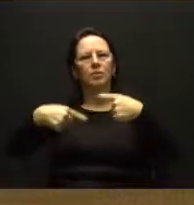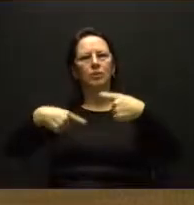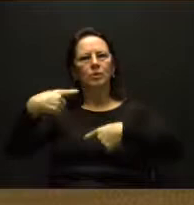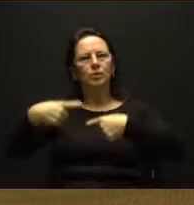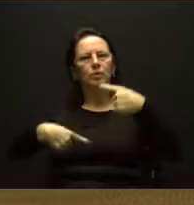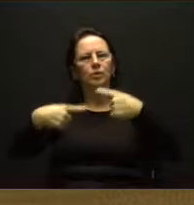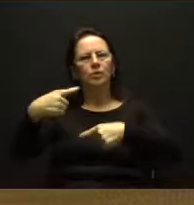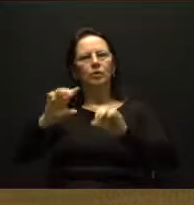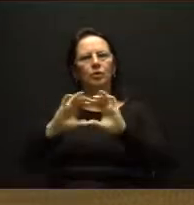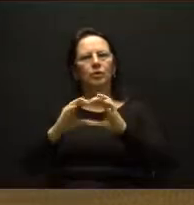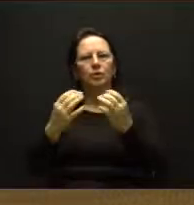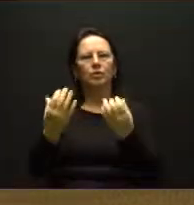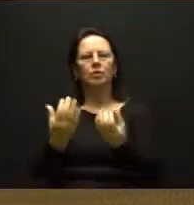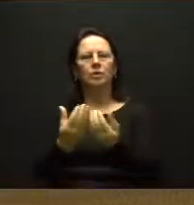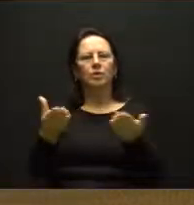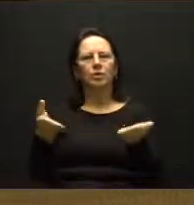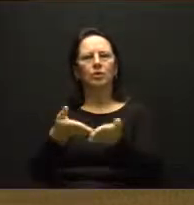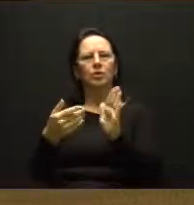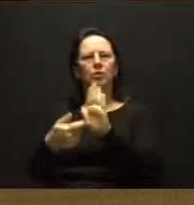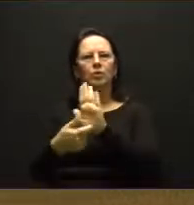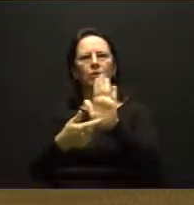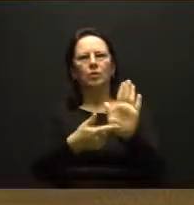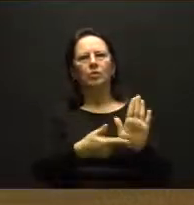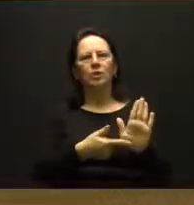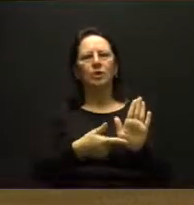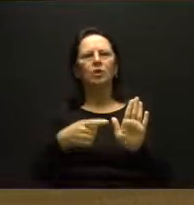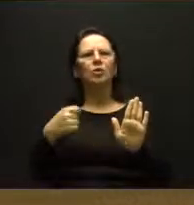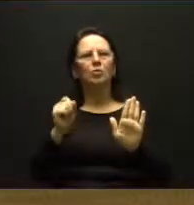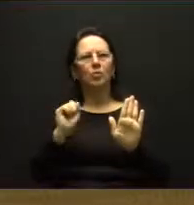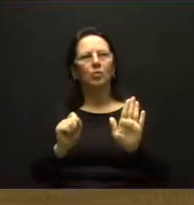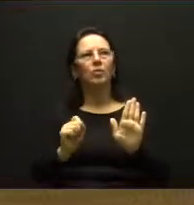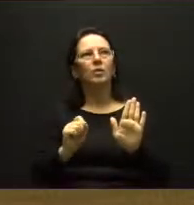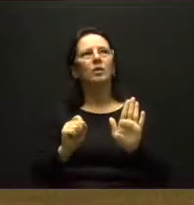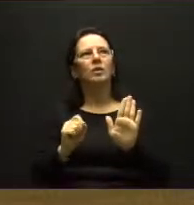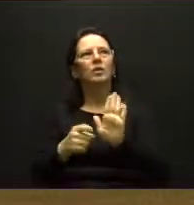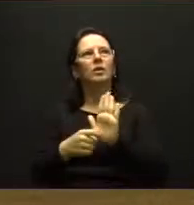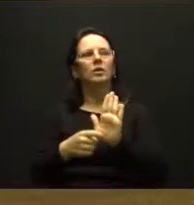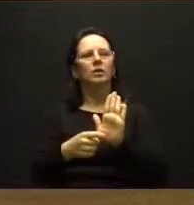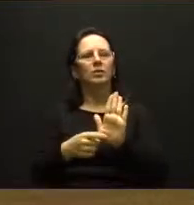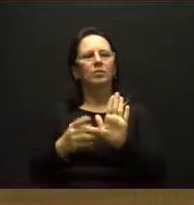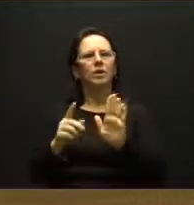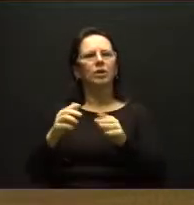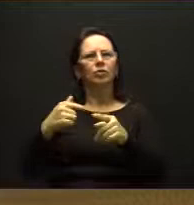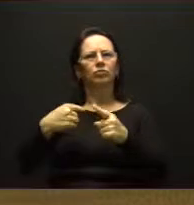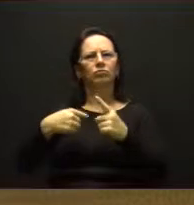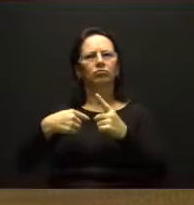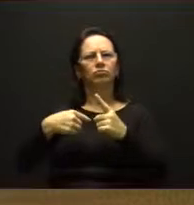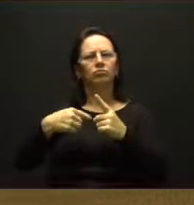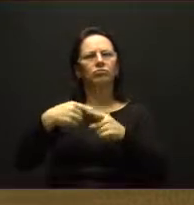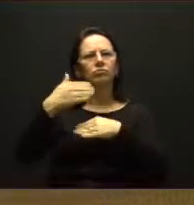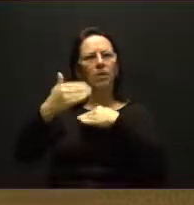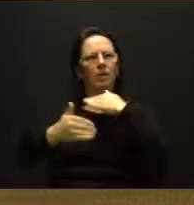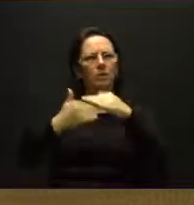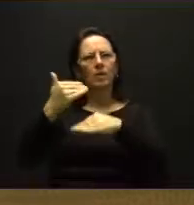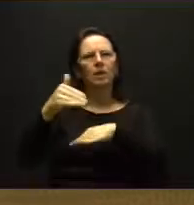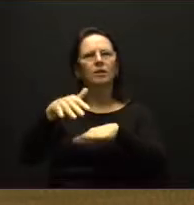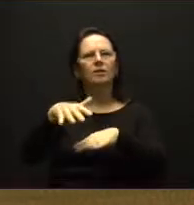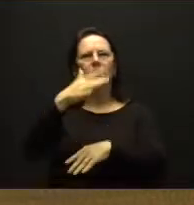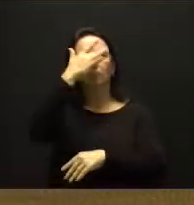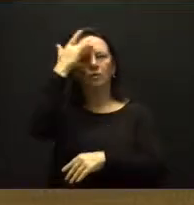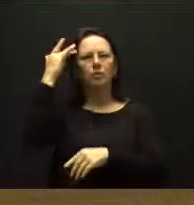essa comissão que hoje foi apresentada hoje é para que nós possamos nos apresentar ainda mais representando os trabalhadores